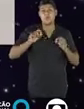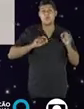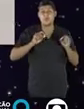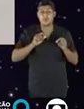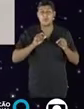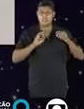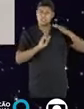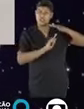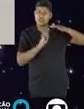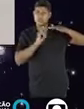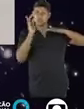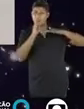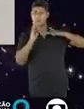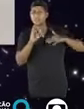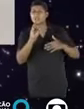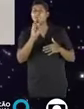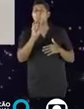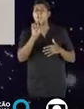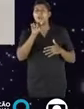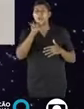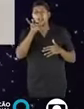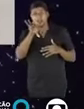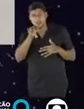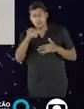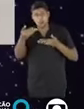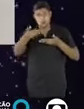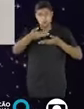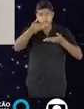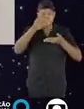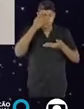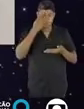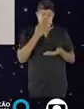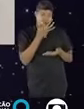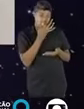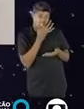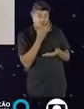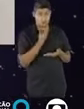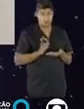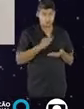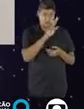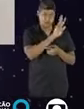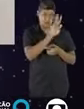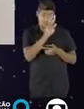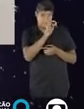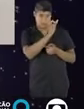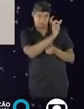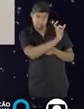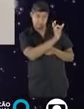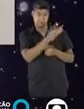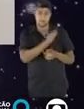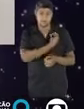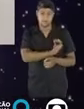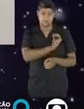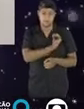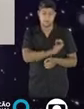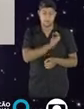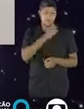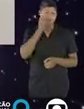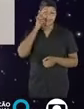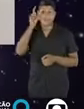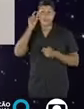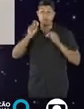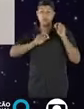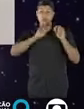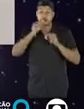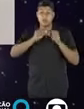um Instituto Brasil Orgânico, que até queria convidar todo mundo que está nos assistindo para entrar lá no site. É a ideia, na minha concepção, é como se